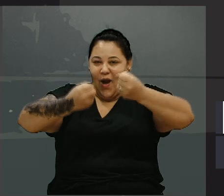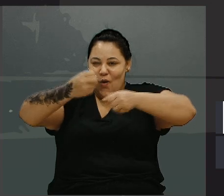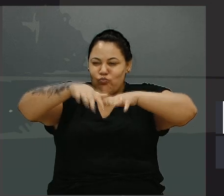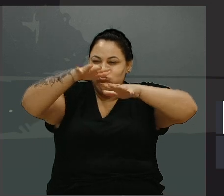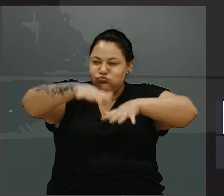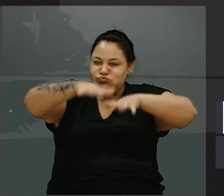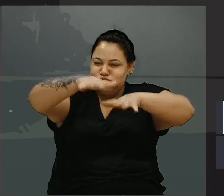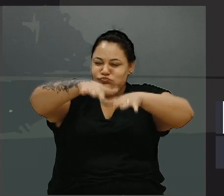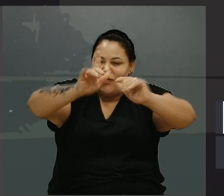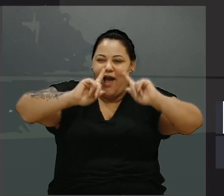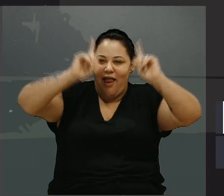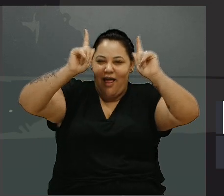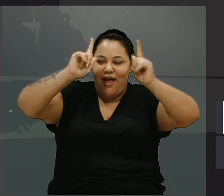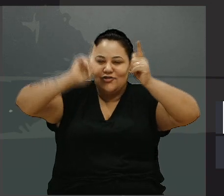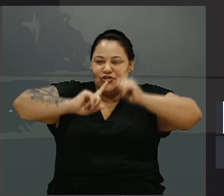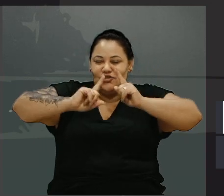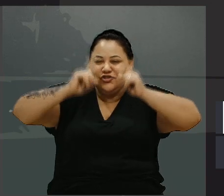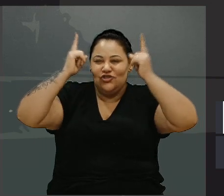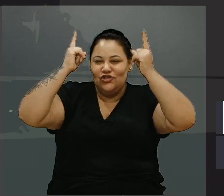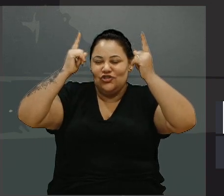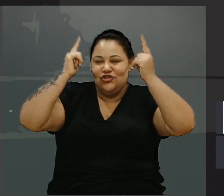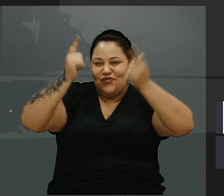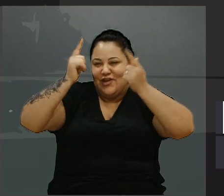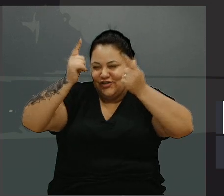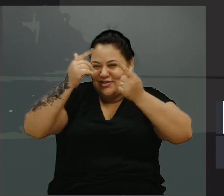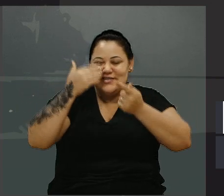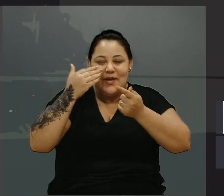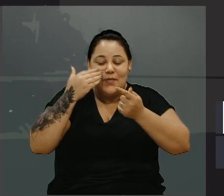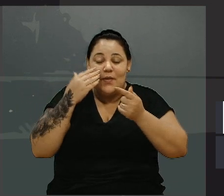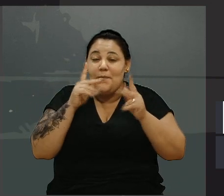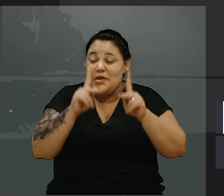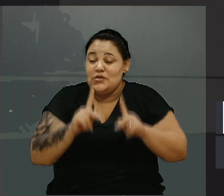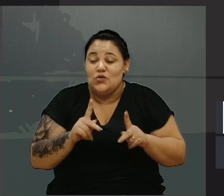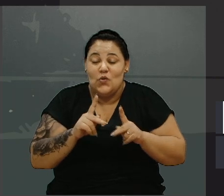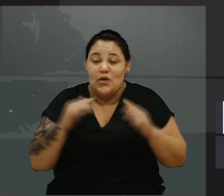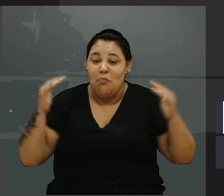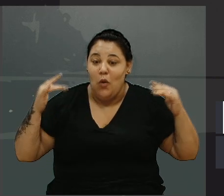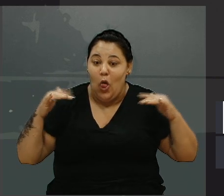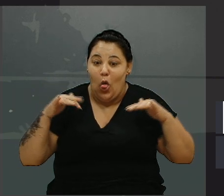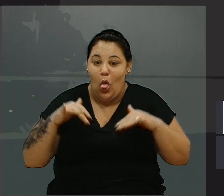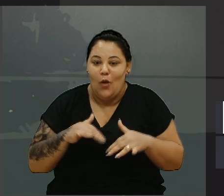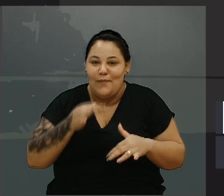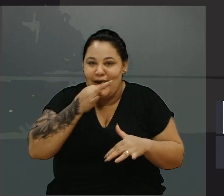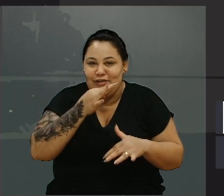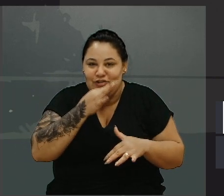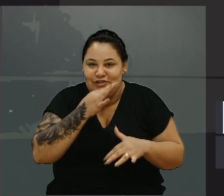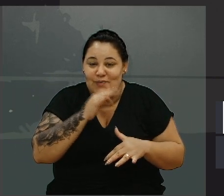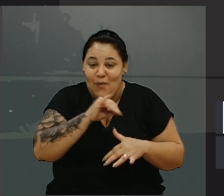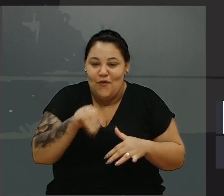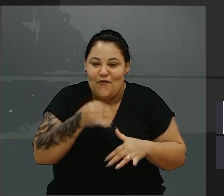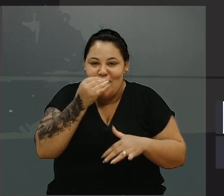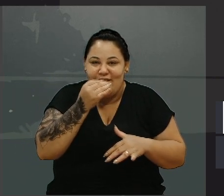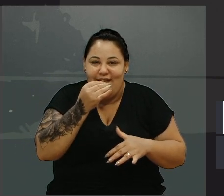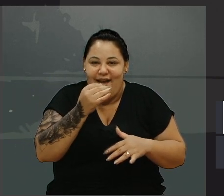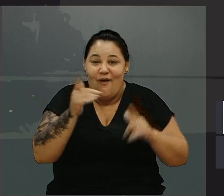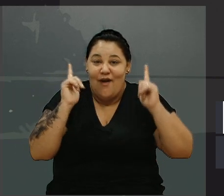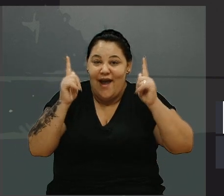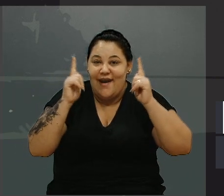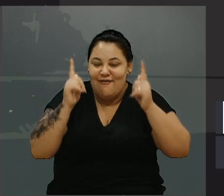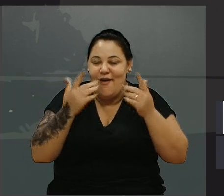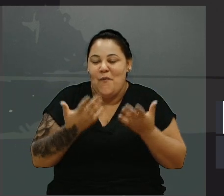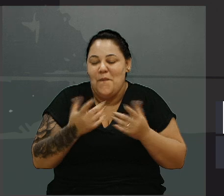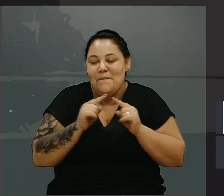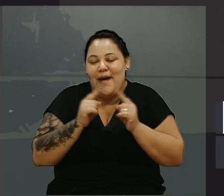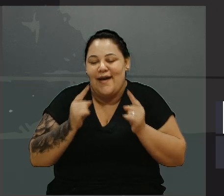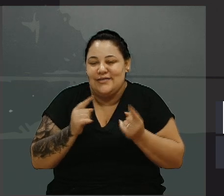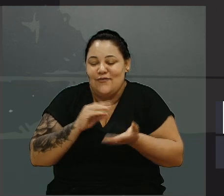estado inteiro vinham para Caxias para o nosso carnaval. O problema, né, e essa situação da falta de políticas